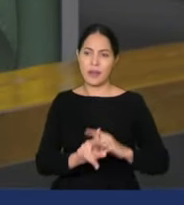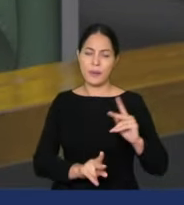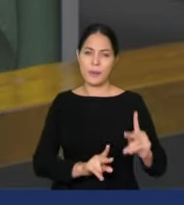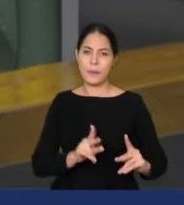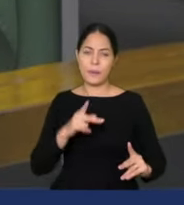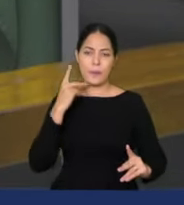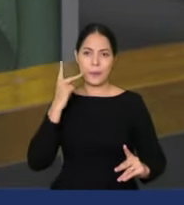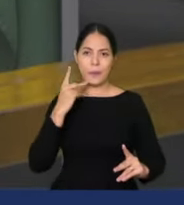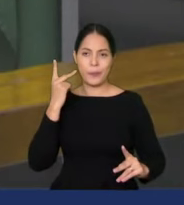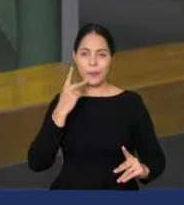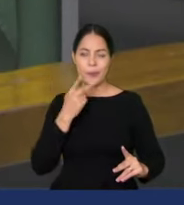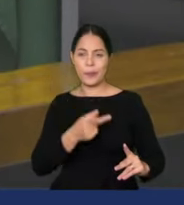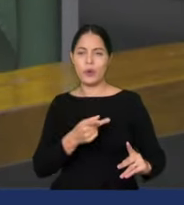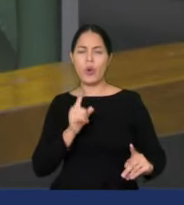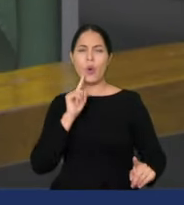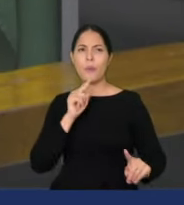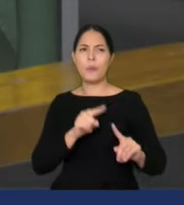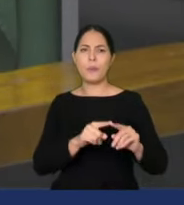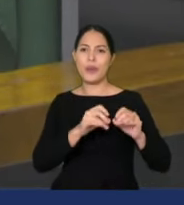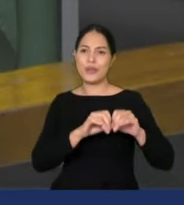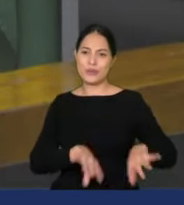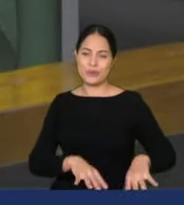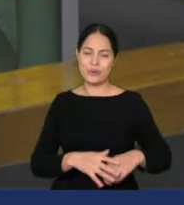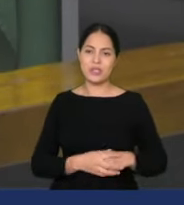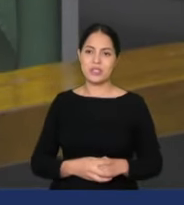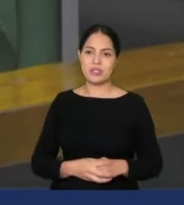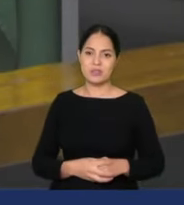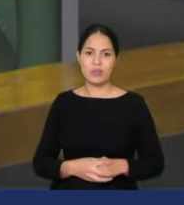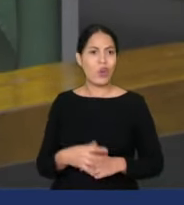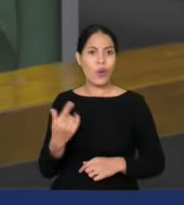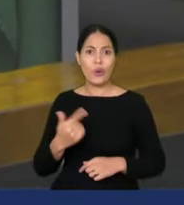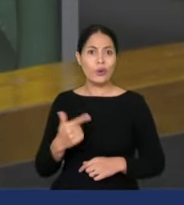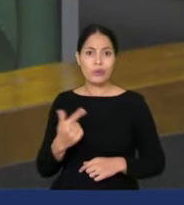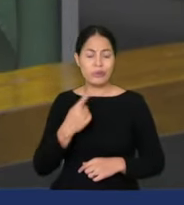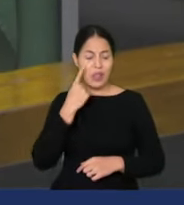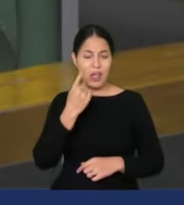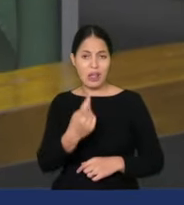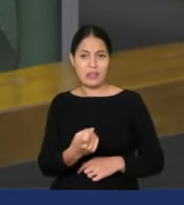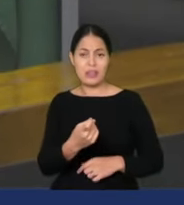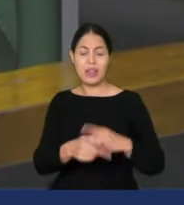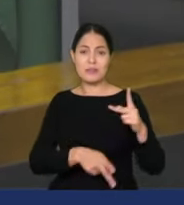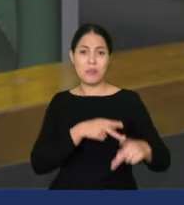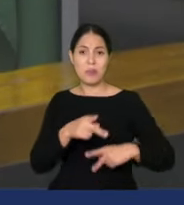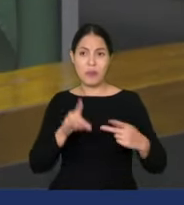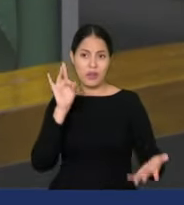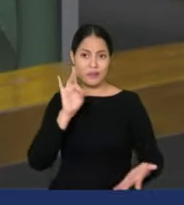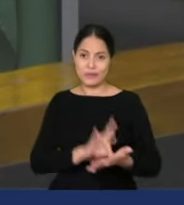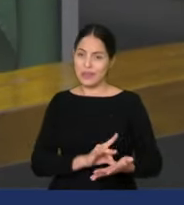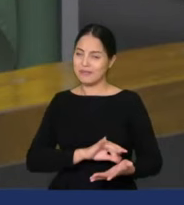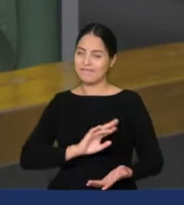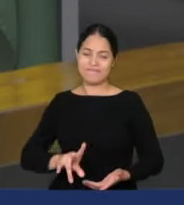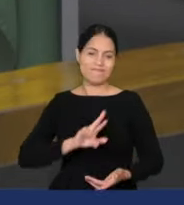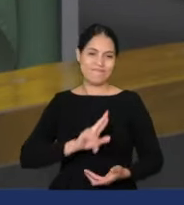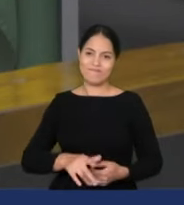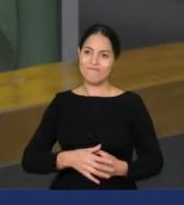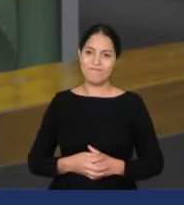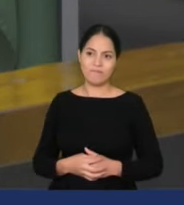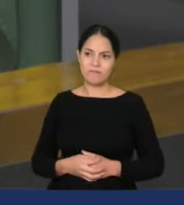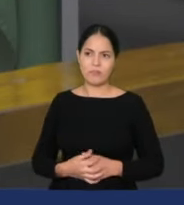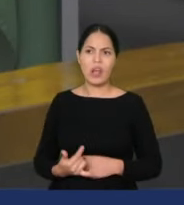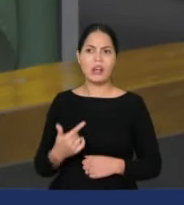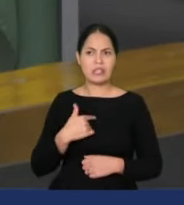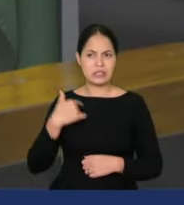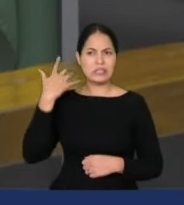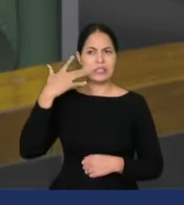de prejuízo e que não levam em consideração o melhor interesse da nossa população. Assim como eu disse no início, o que a